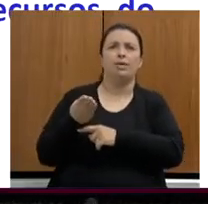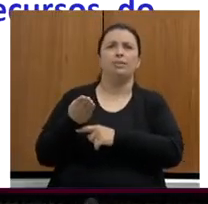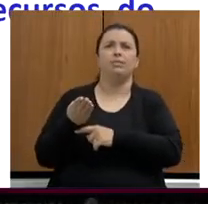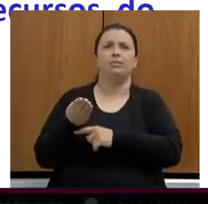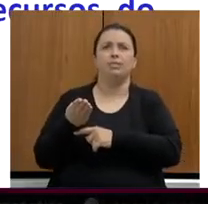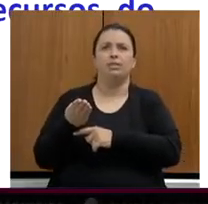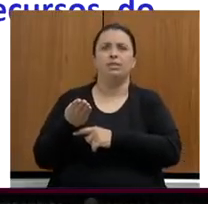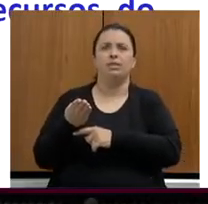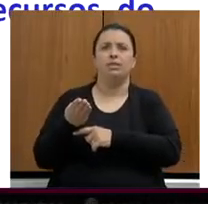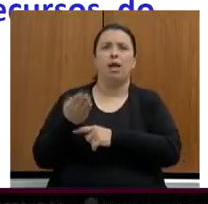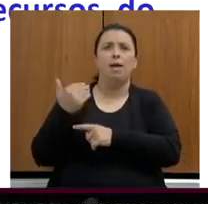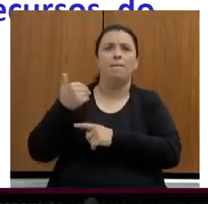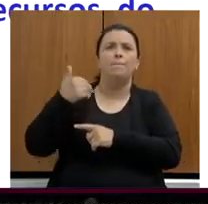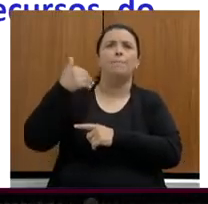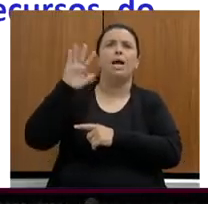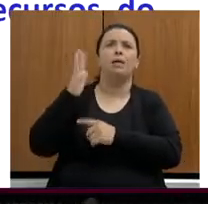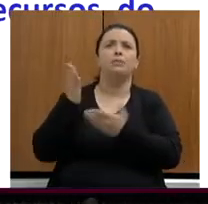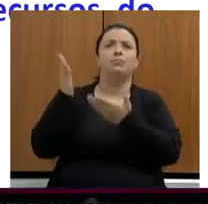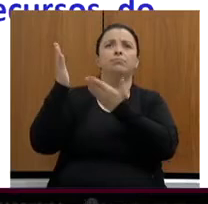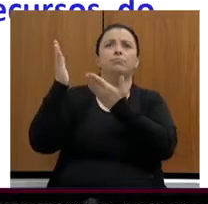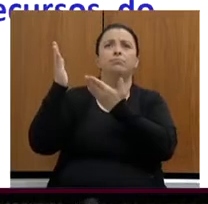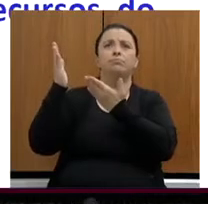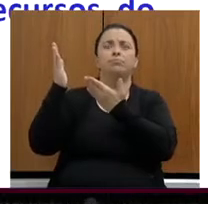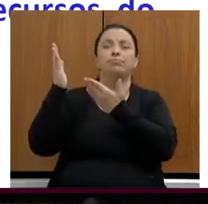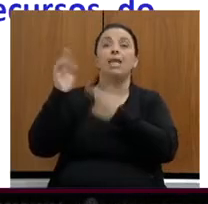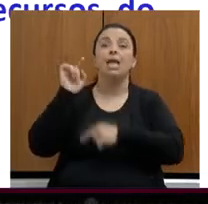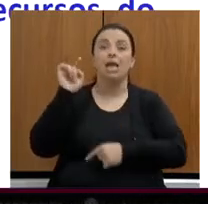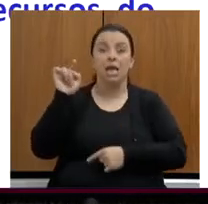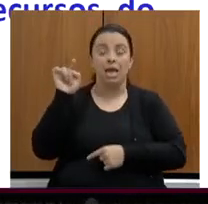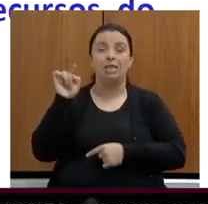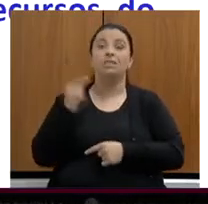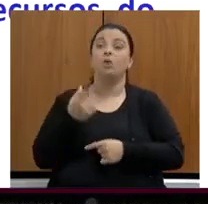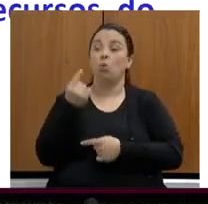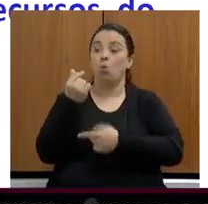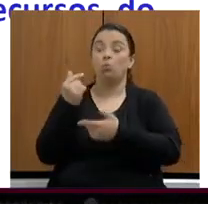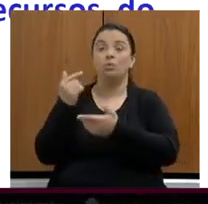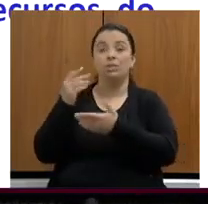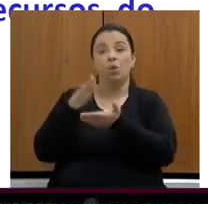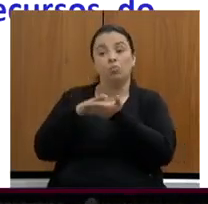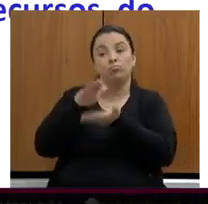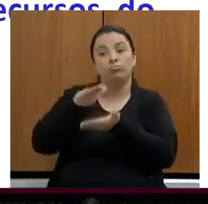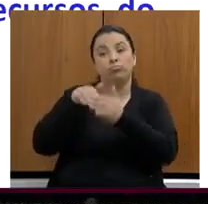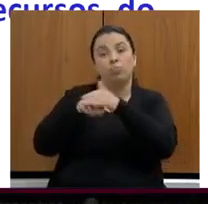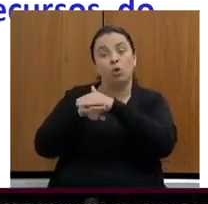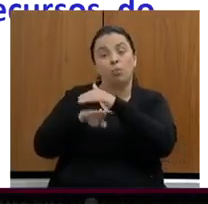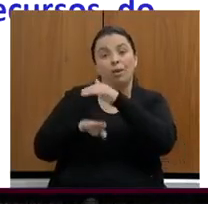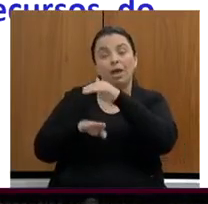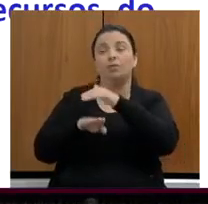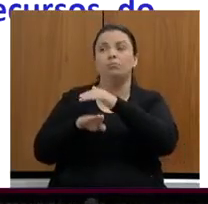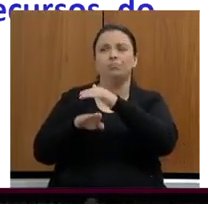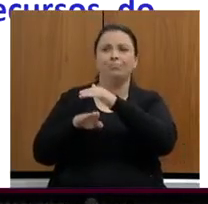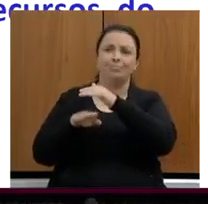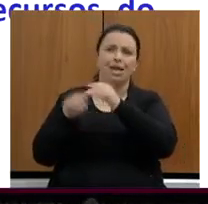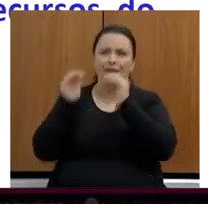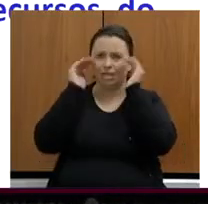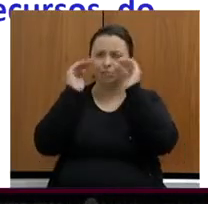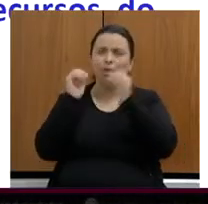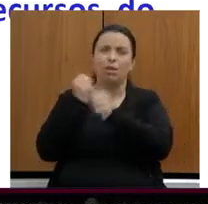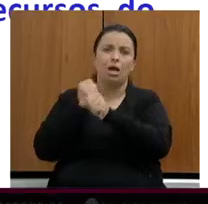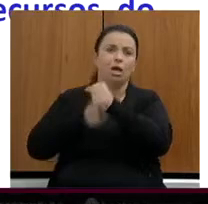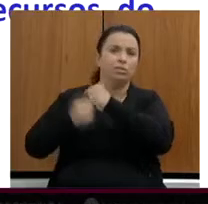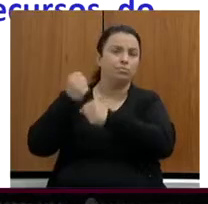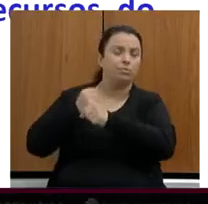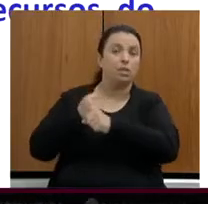1809 reais e 900 Esse é um saldo acumulado consideramos anos anteriores saldo em 20 do